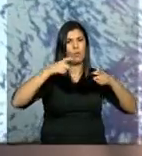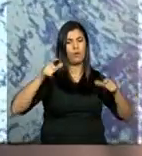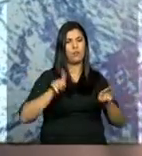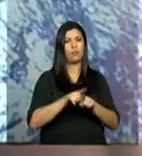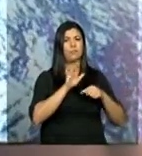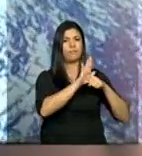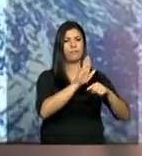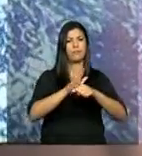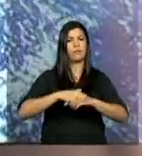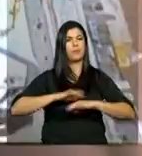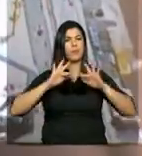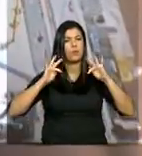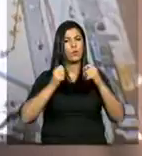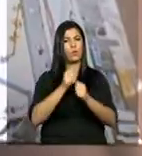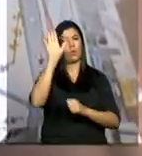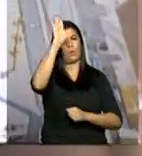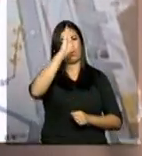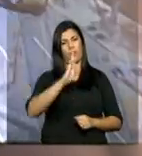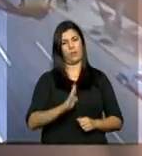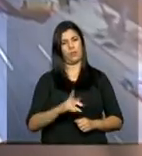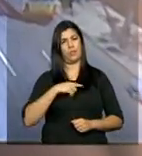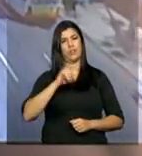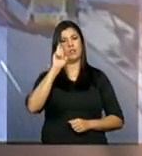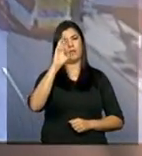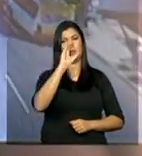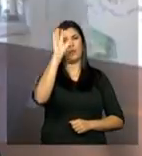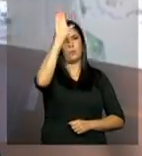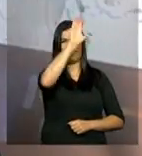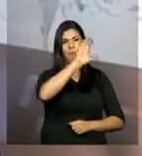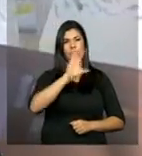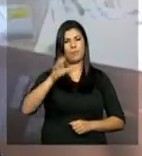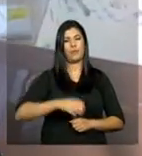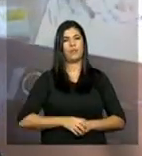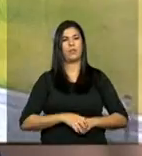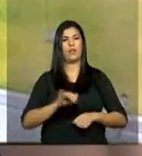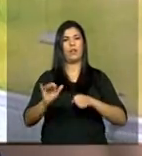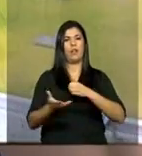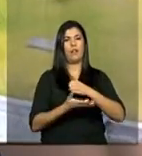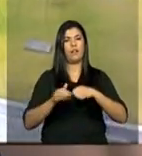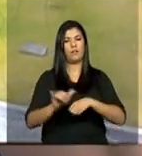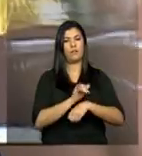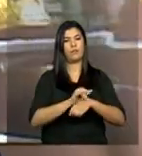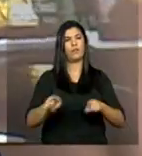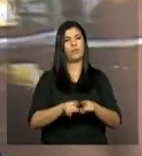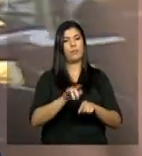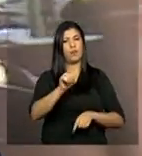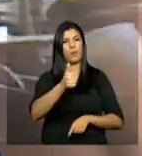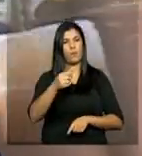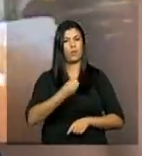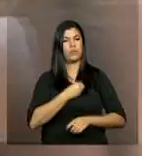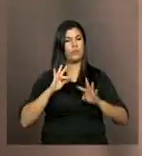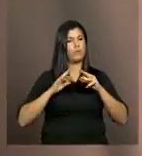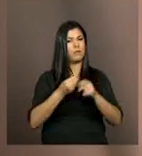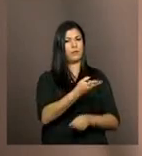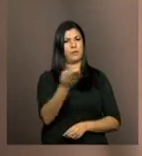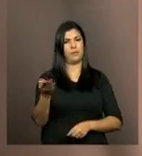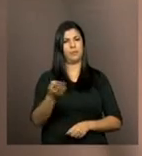que beneficia todo o país nas 5 regiões. Infraestrutura e qualidade de vida para